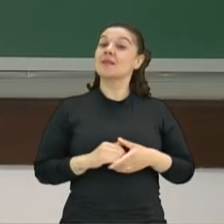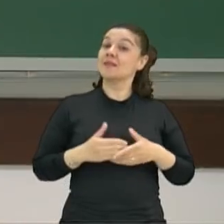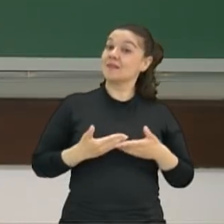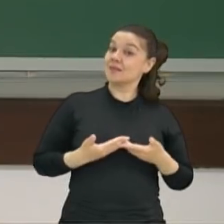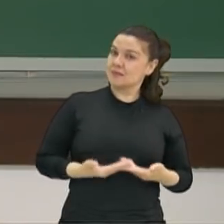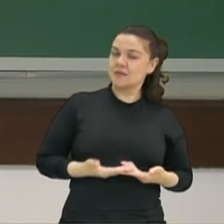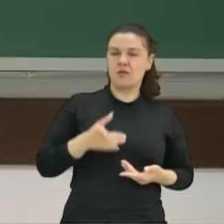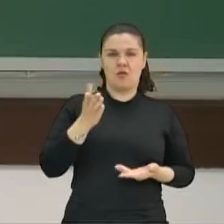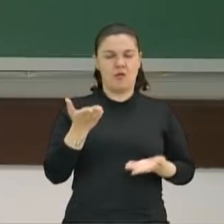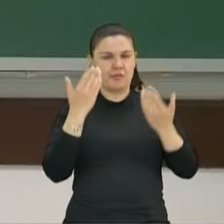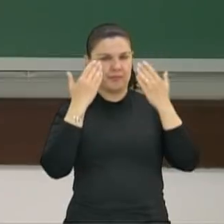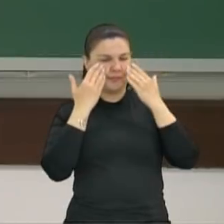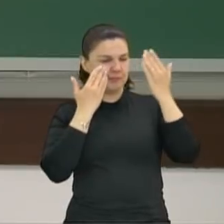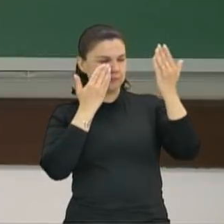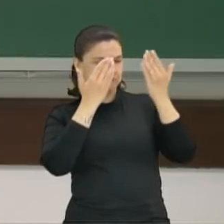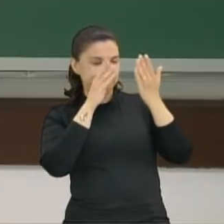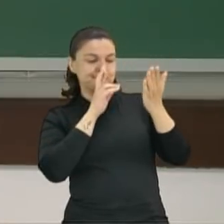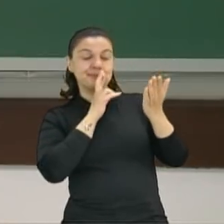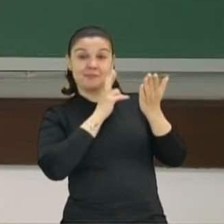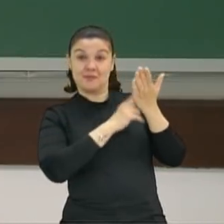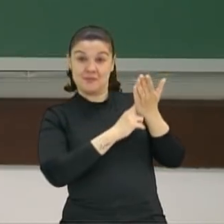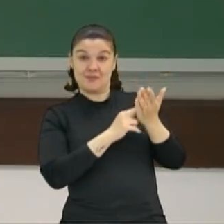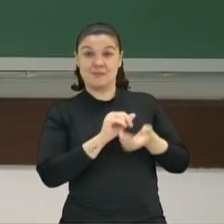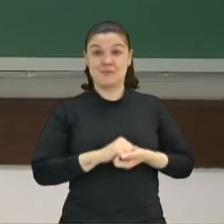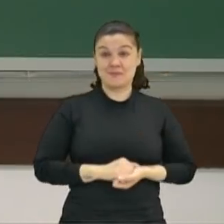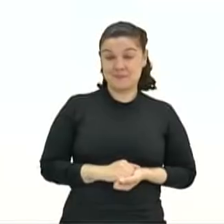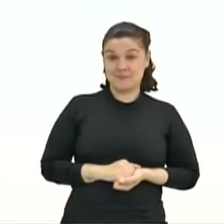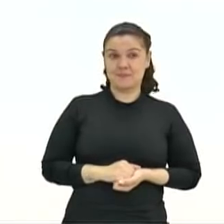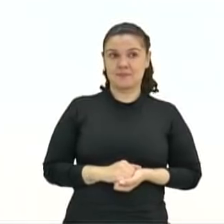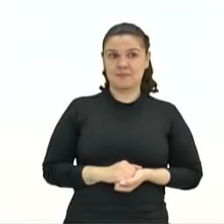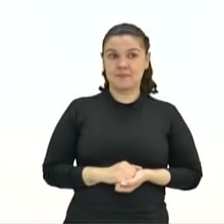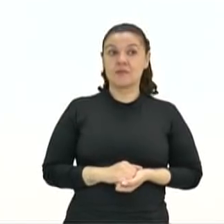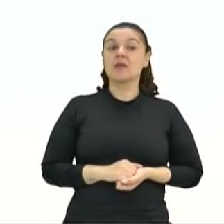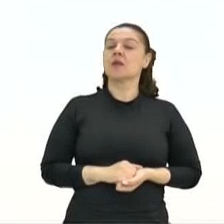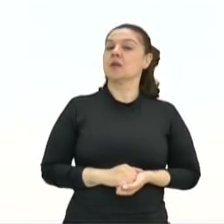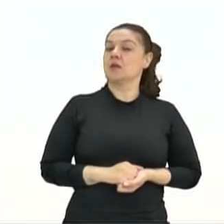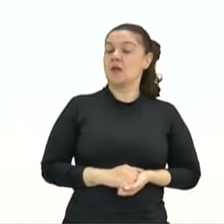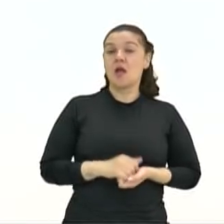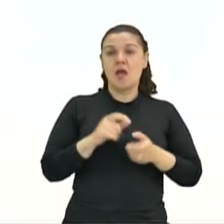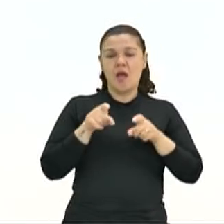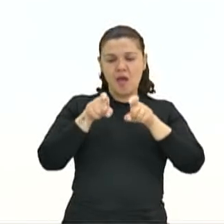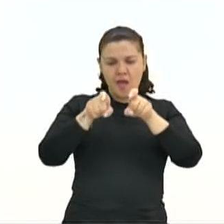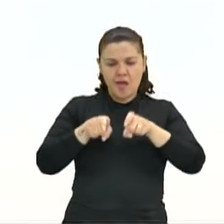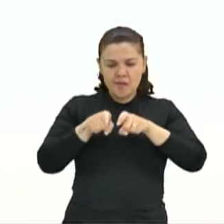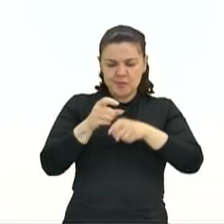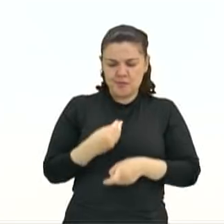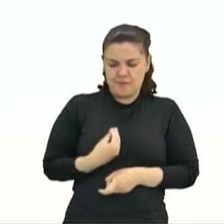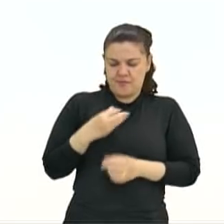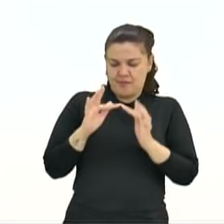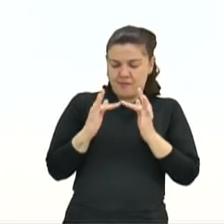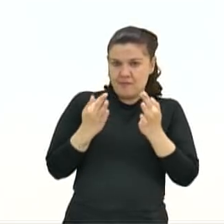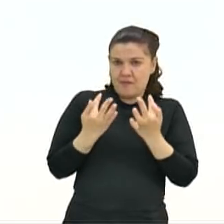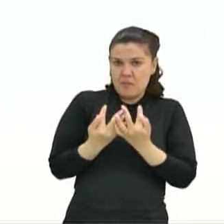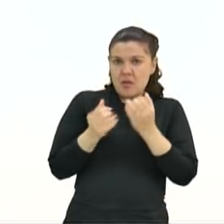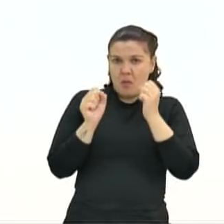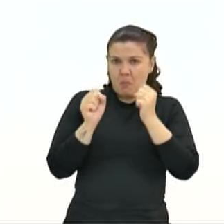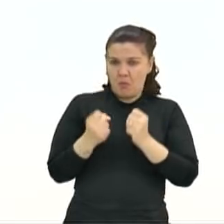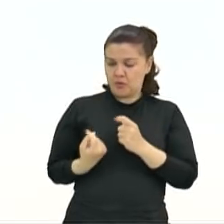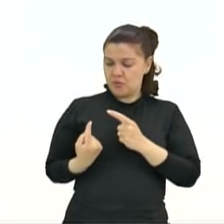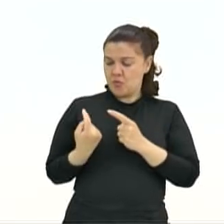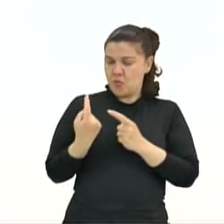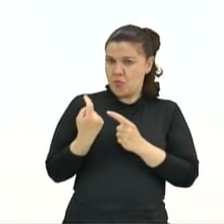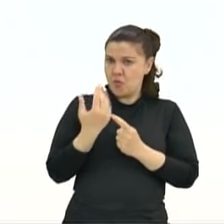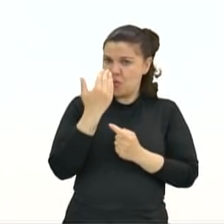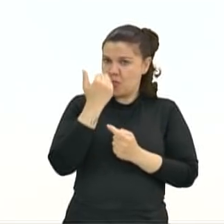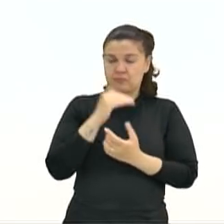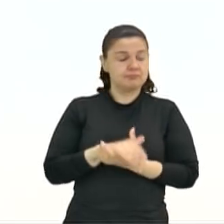Então, vamos conferir a nossa resposta? A agricultura de subsistência pode desenvolver a monocultura?